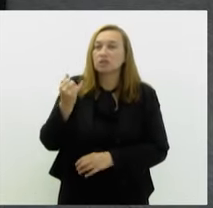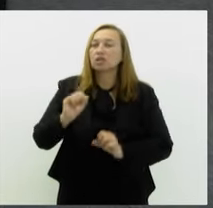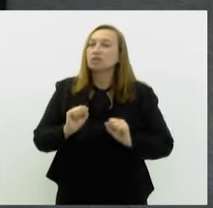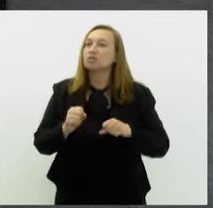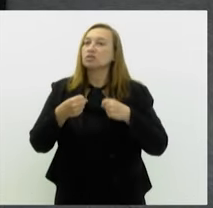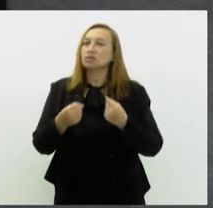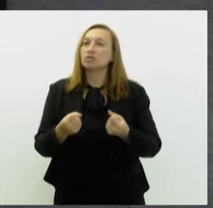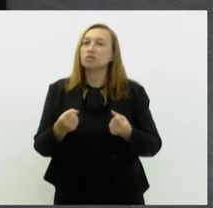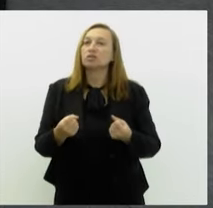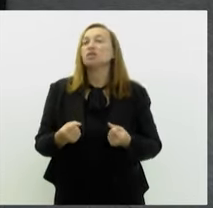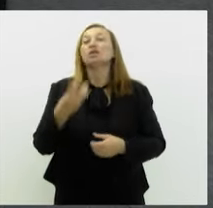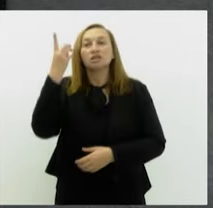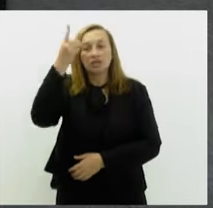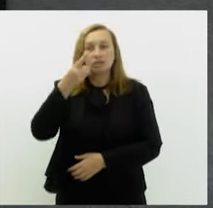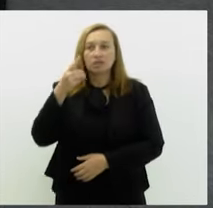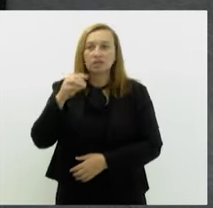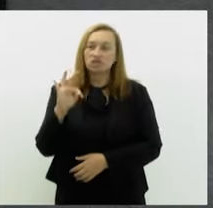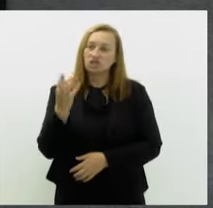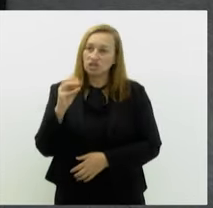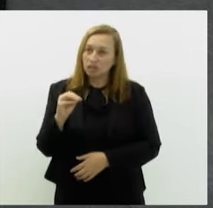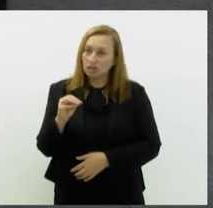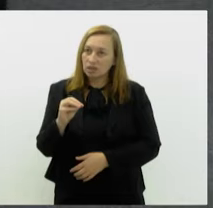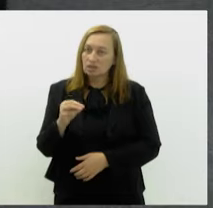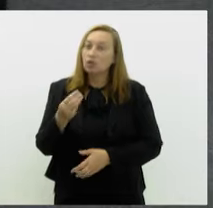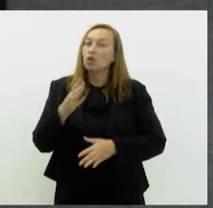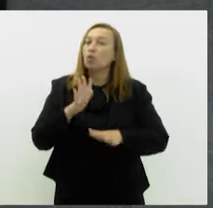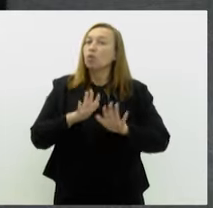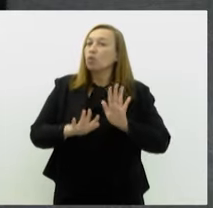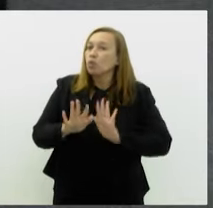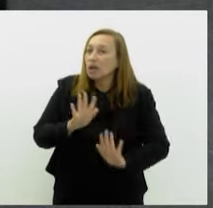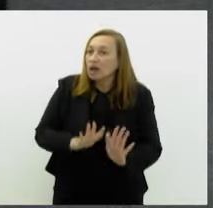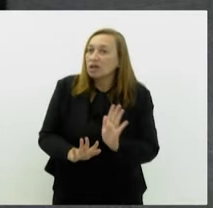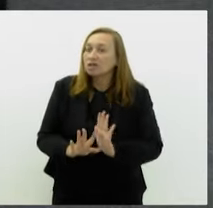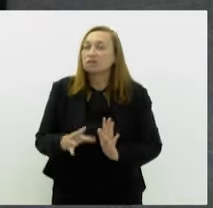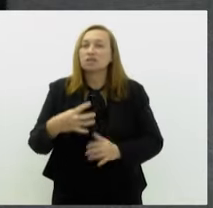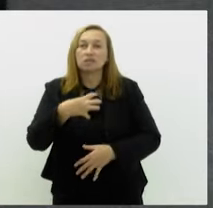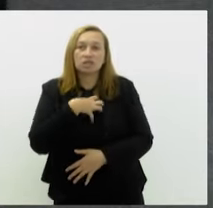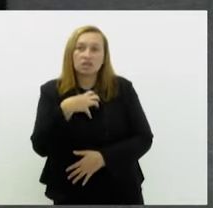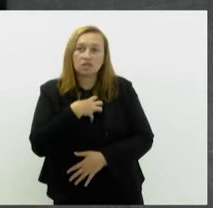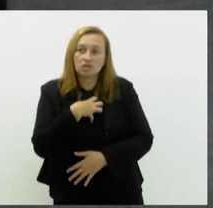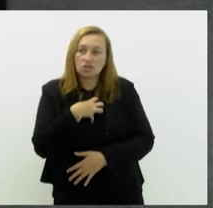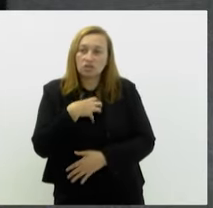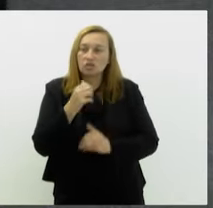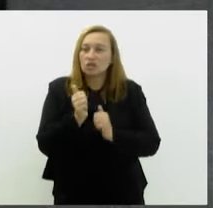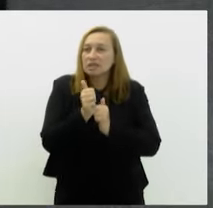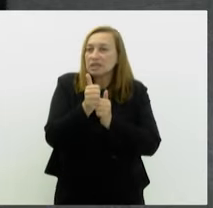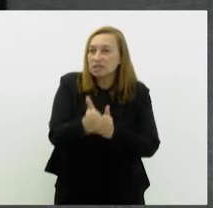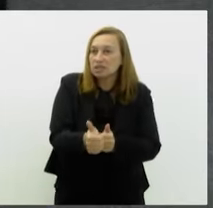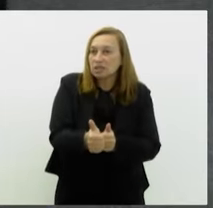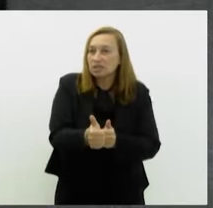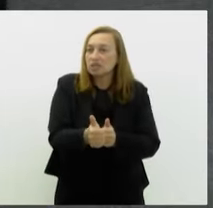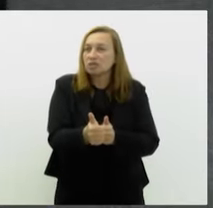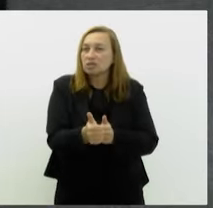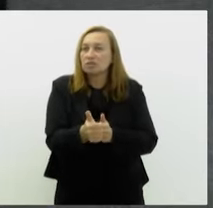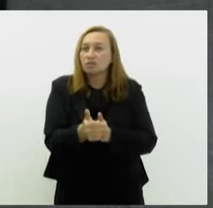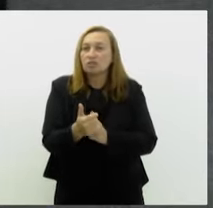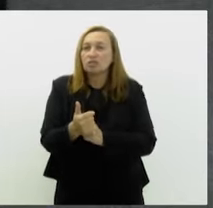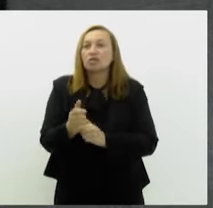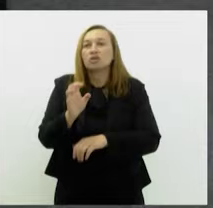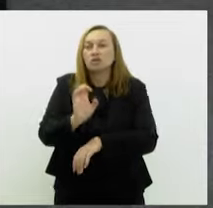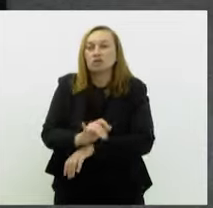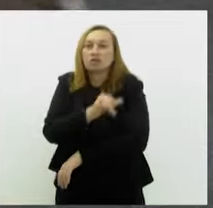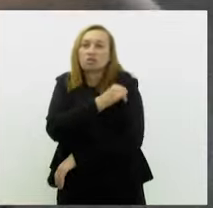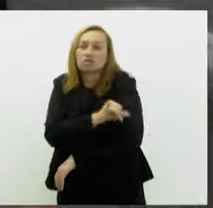com a propositura do deputado Tiago Agliasso com todo o cuidado e, nesse sentido, caminhemos no sentido de marcar o Estado do Rio de